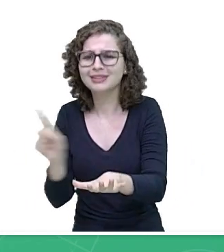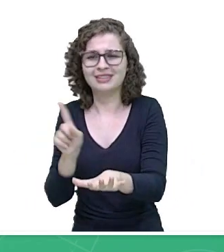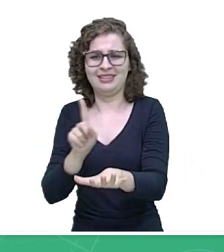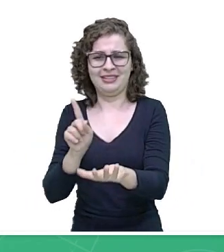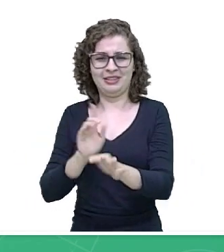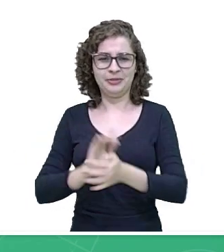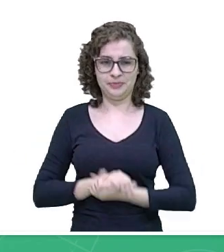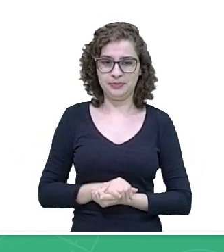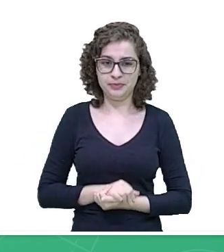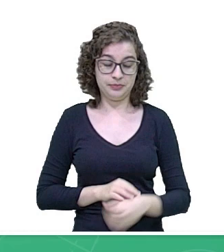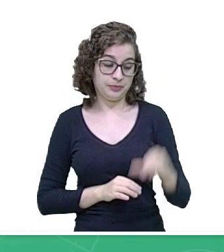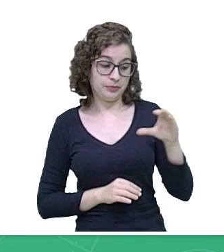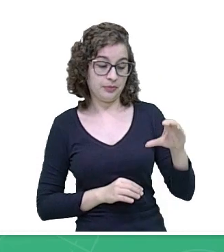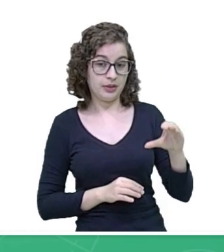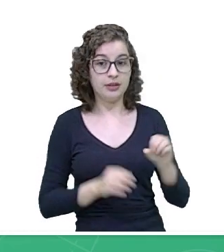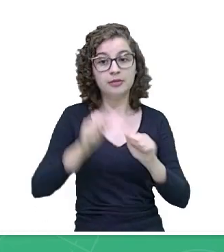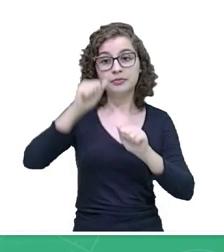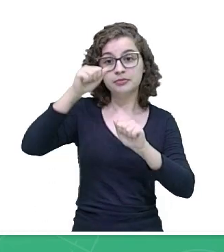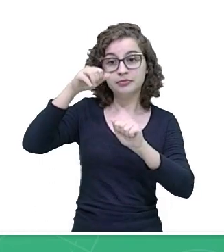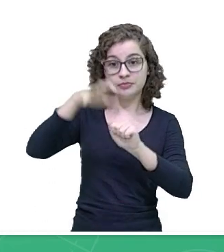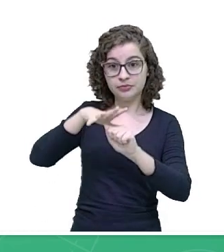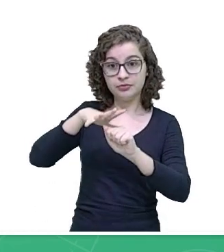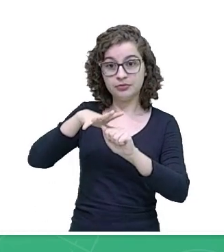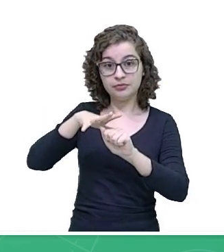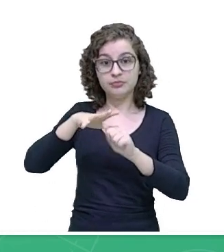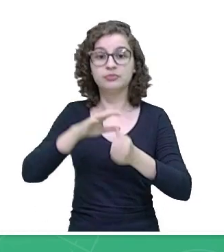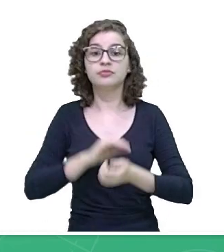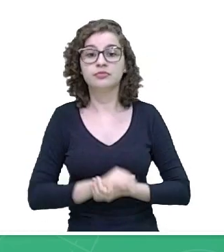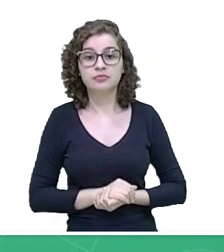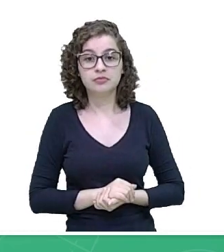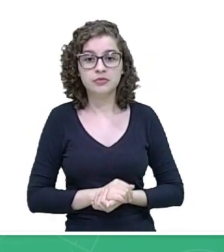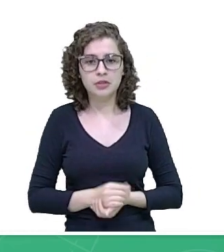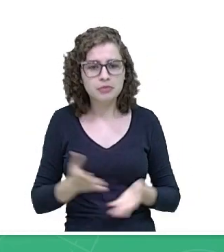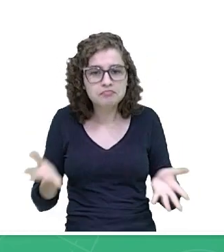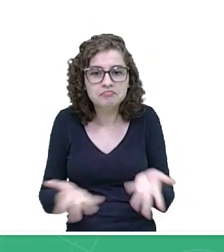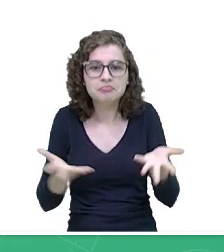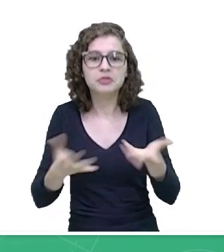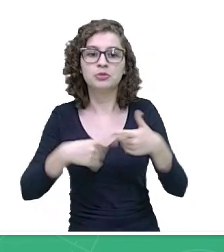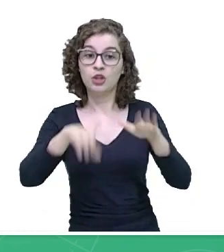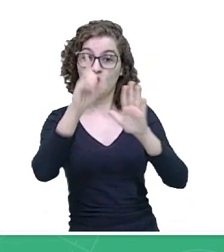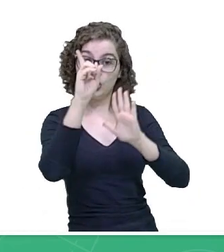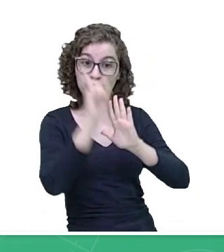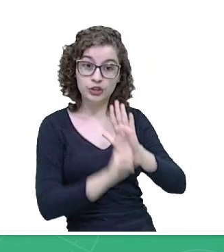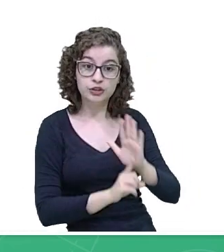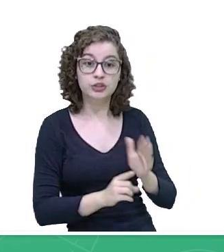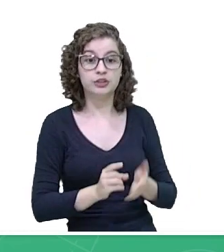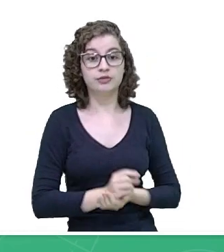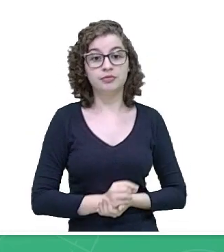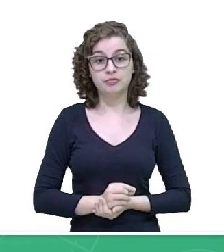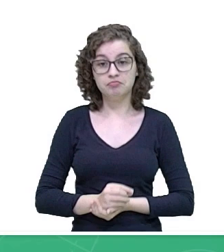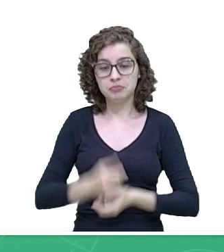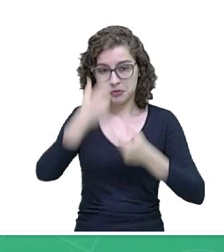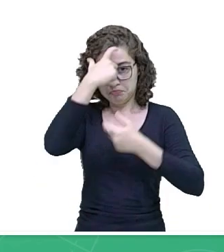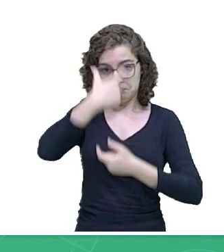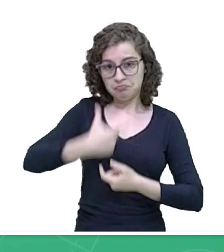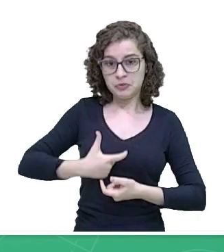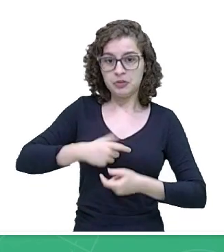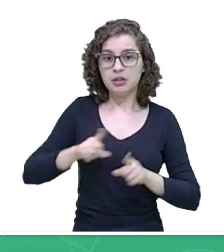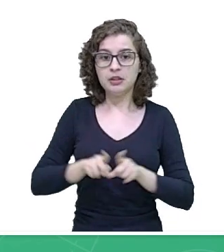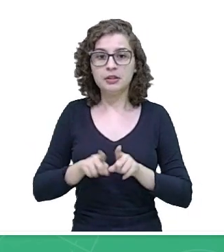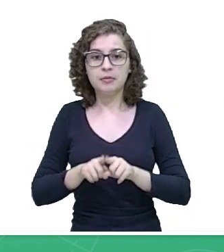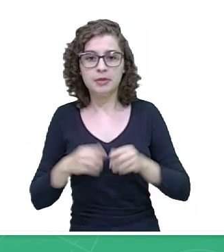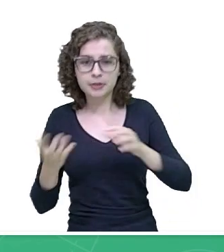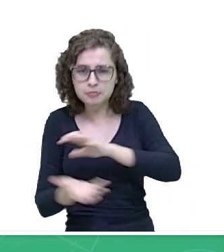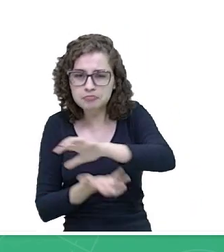Letra C, iluministas, que enfatizam os direitos de cidadania e de